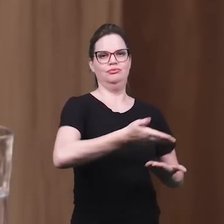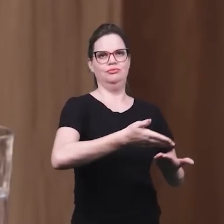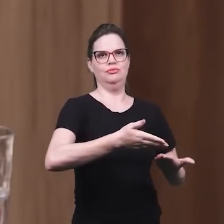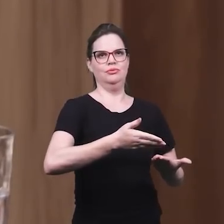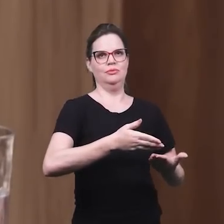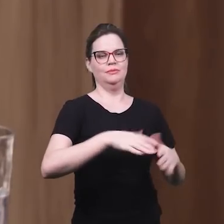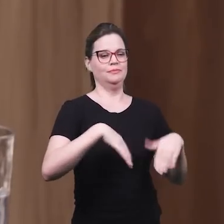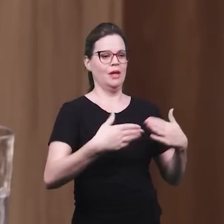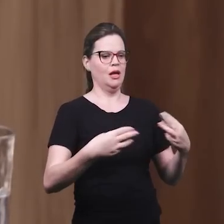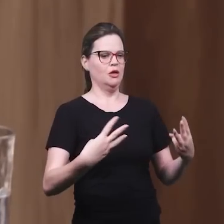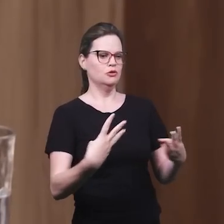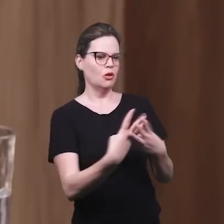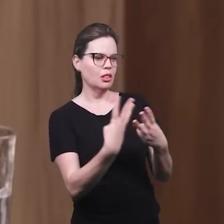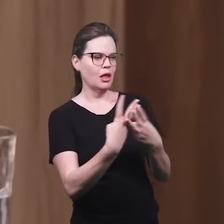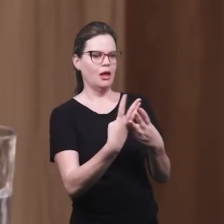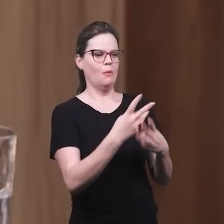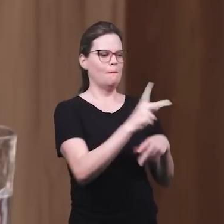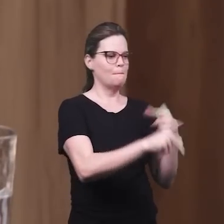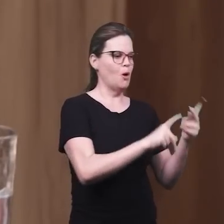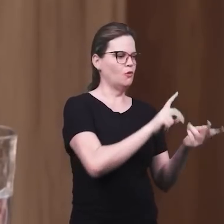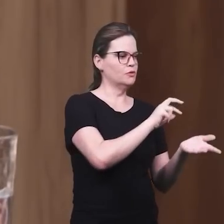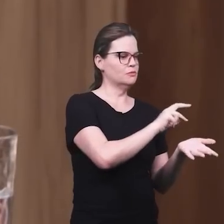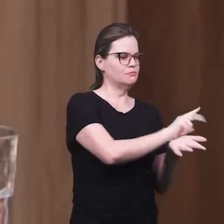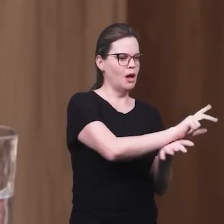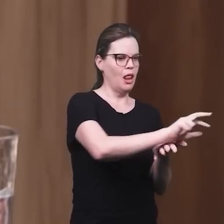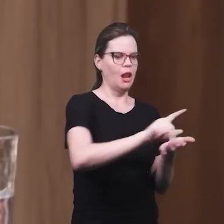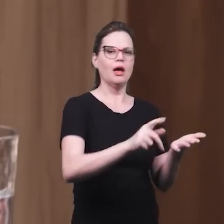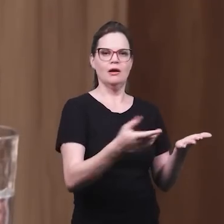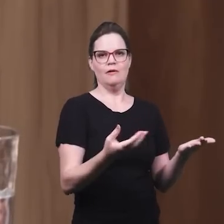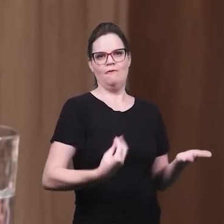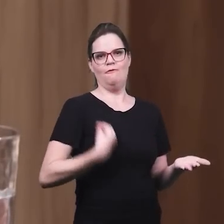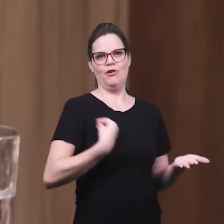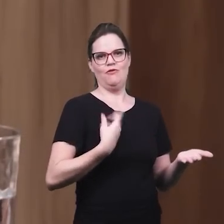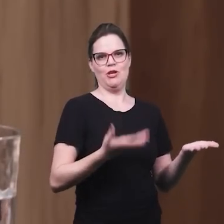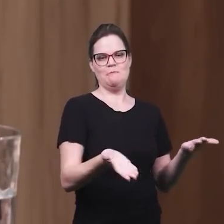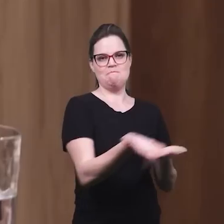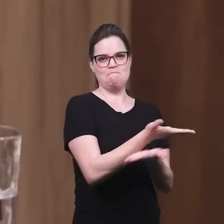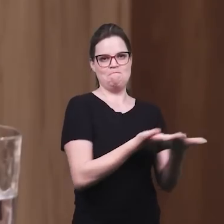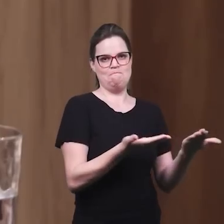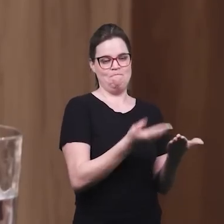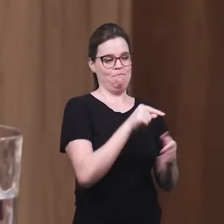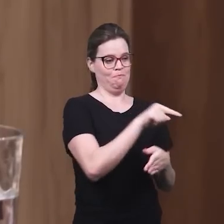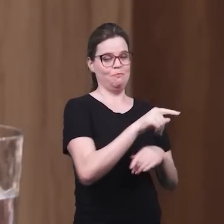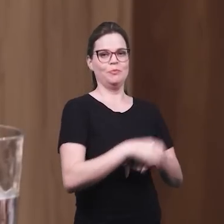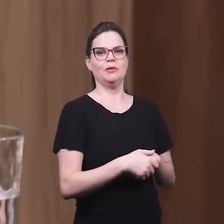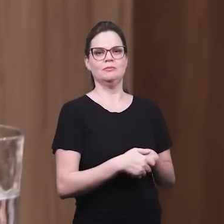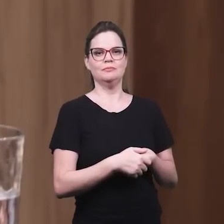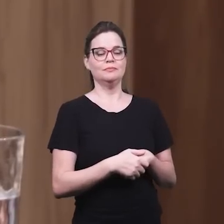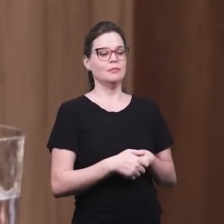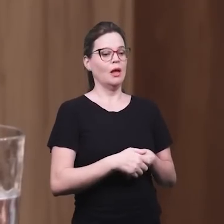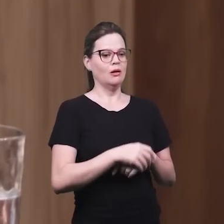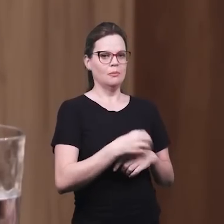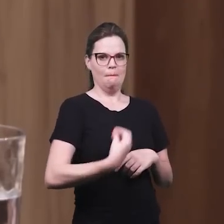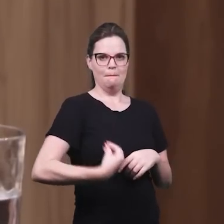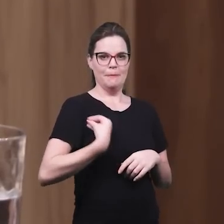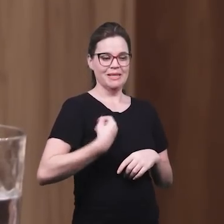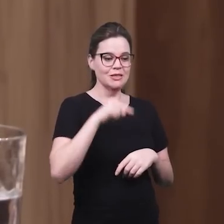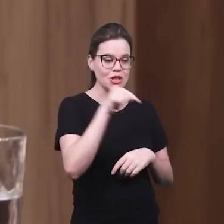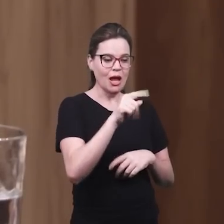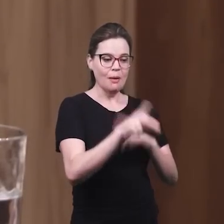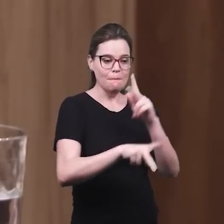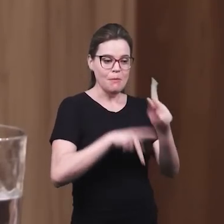judeus e gentios conviviam e interagiam. A presença de gentios em Caná